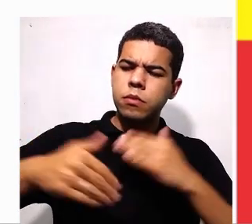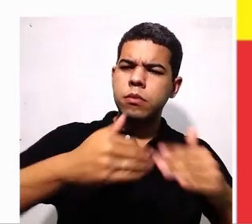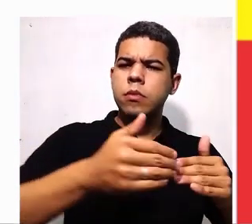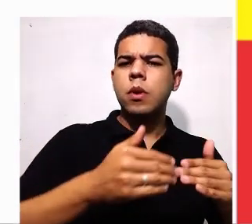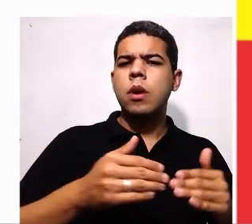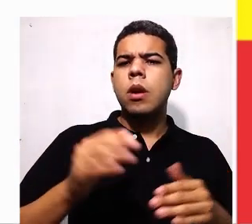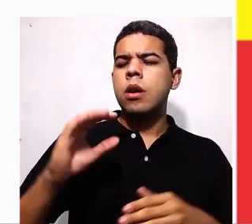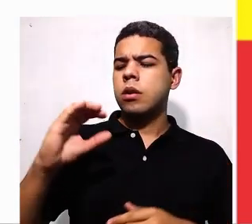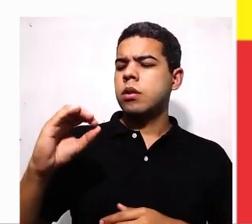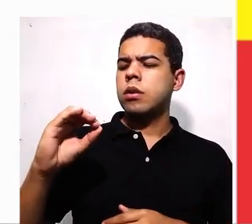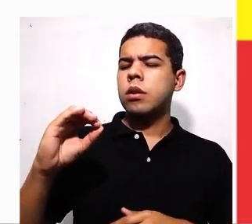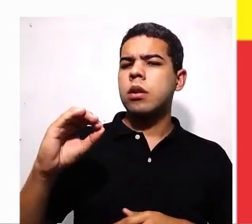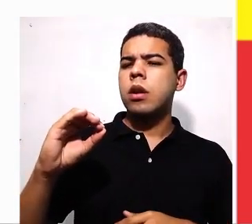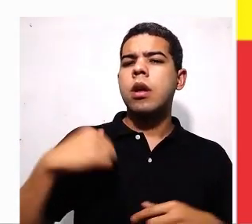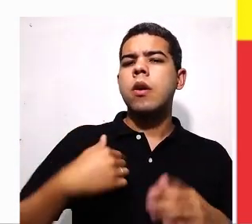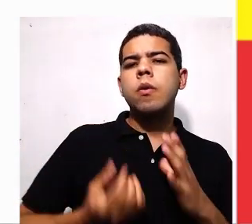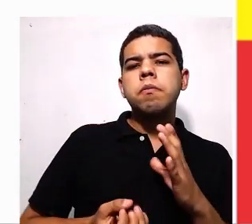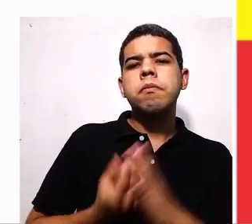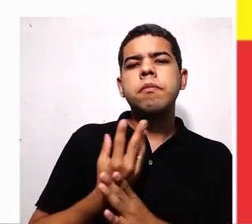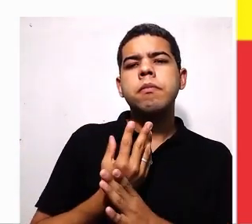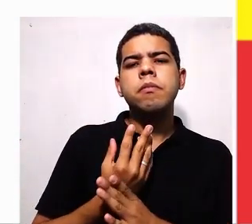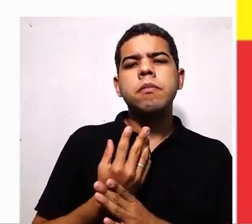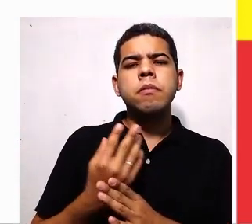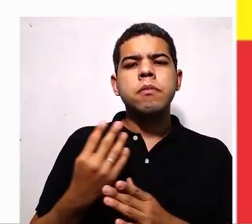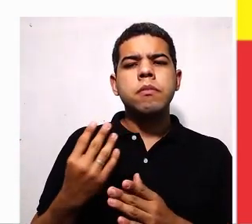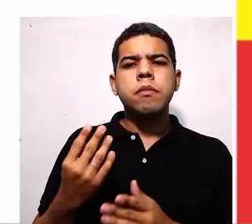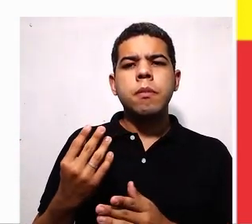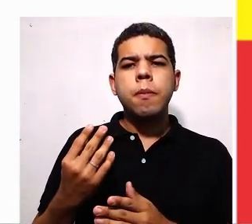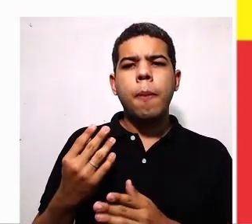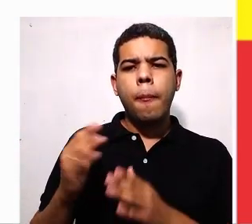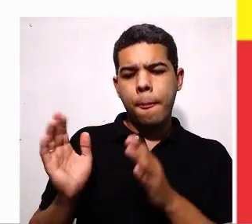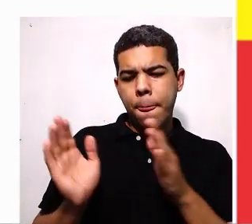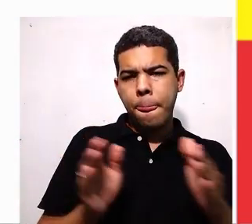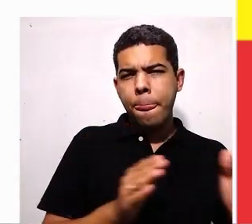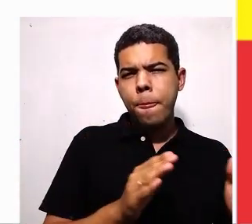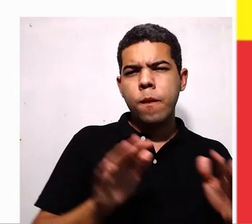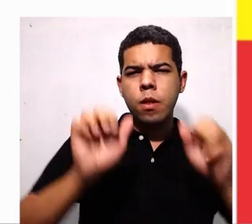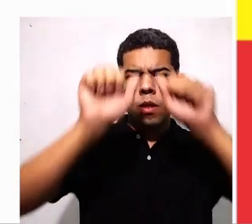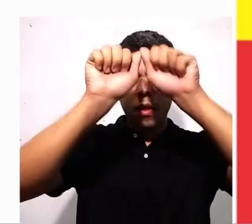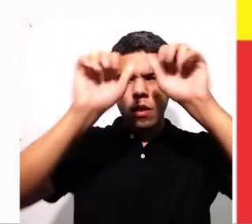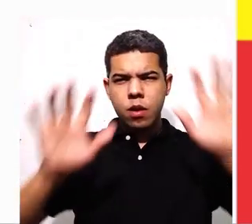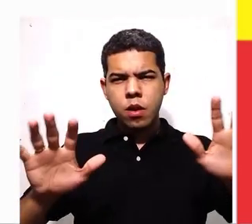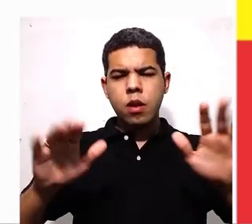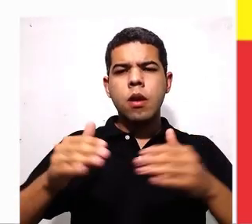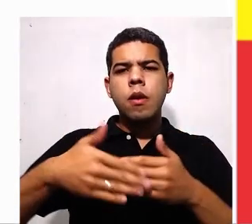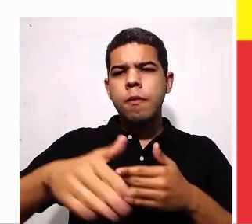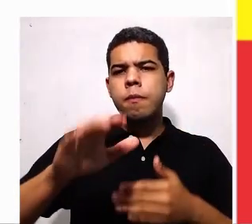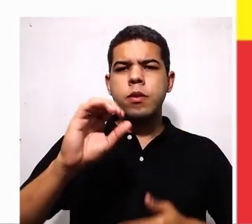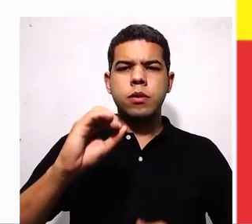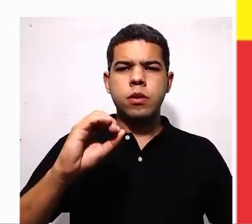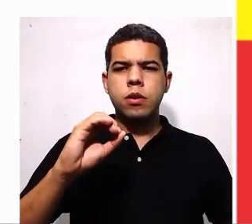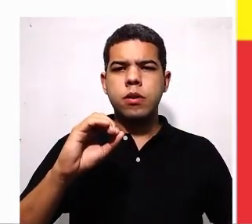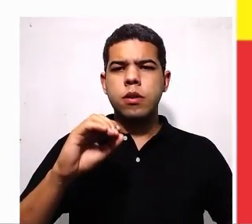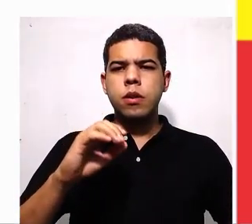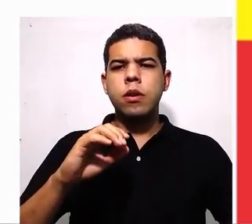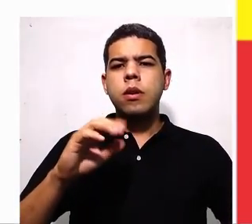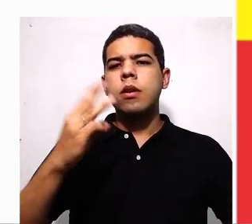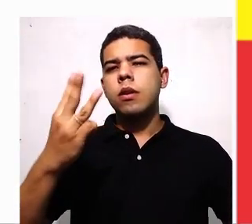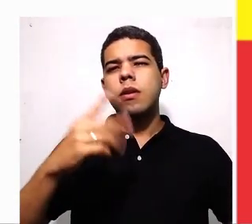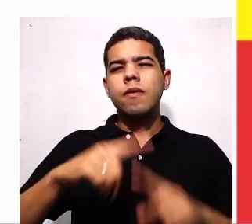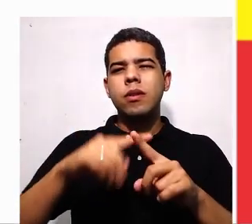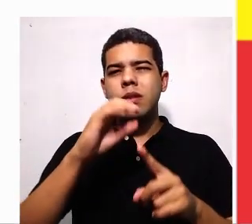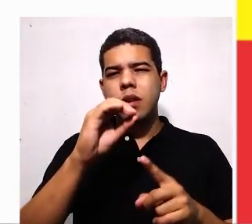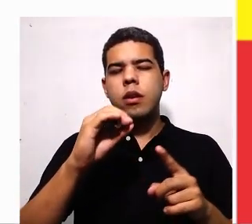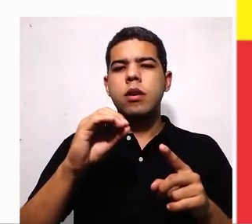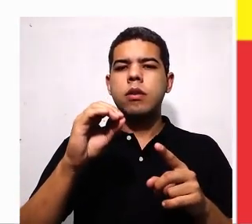sequência com 0 e a gente criou aí esse fluxograma a partir do 0. Então, a partir disso, ó, 3 vezes 0 é